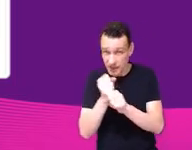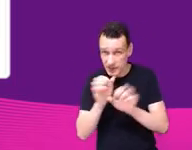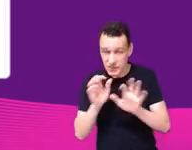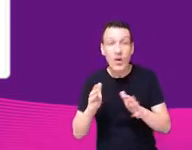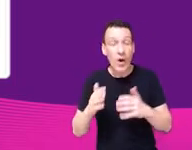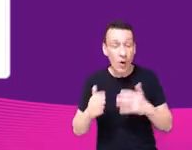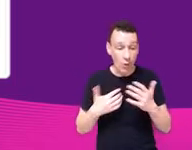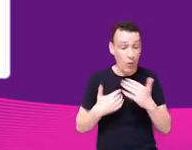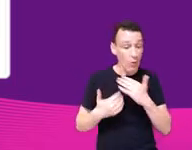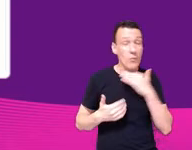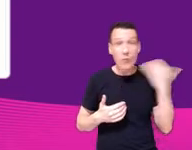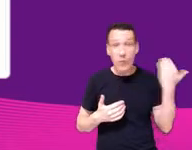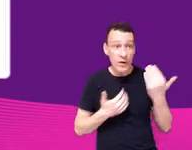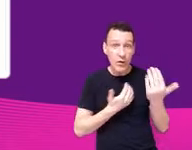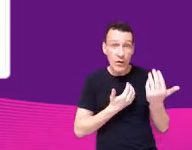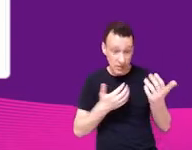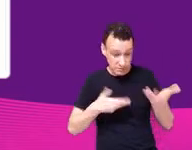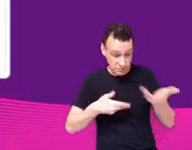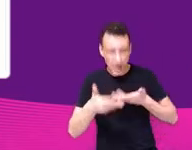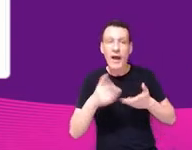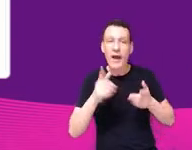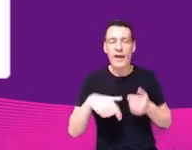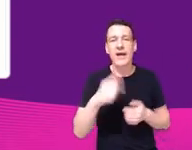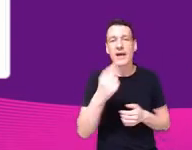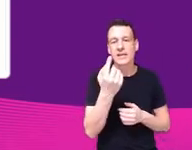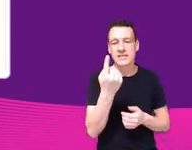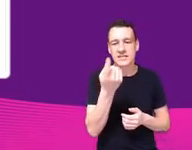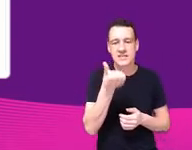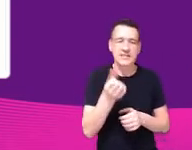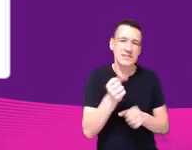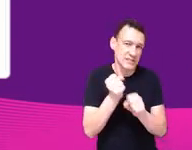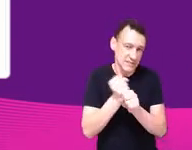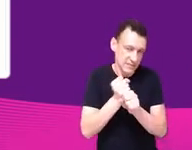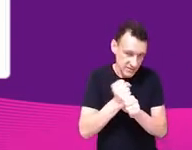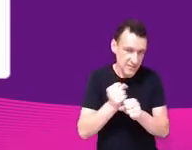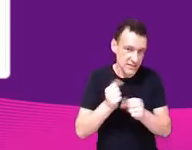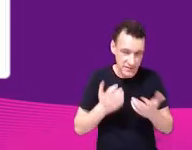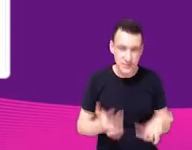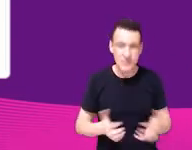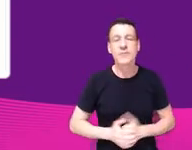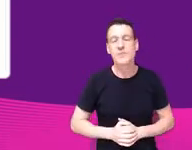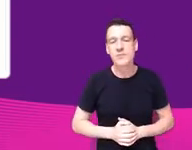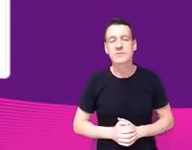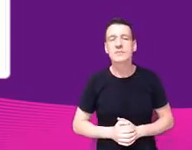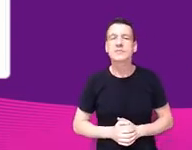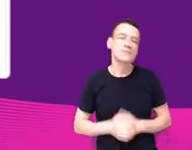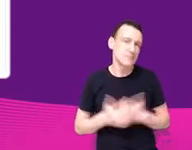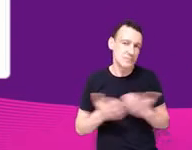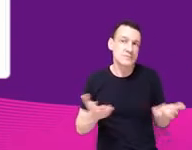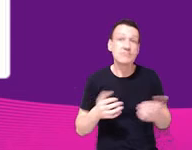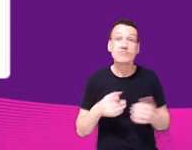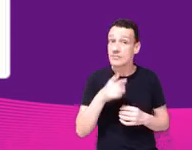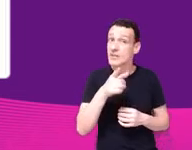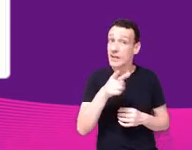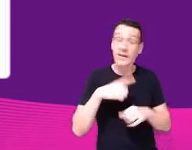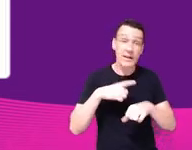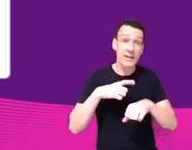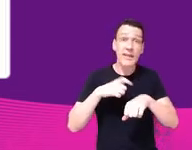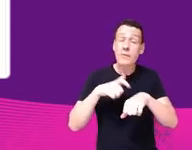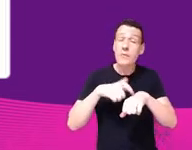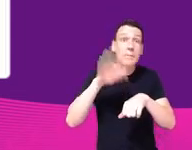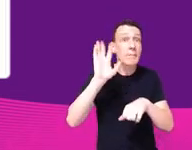falecidos próximo de 16 anos. Aqui as diferenças se acentuam pelo tempo mais prolongado de